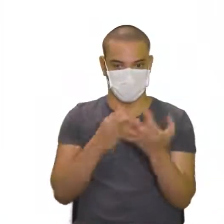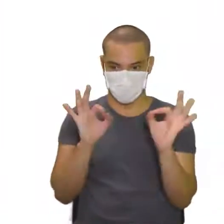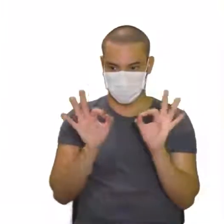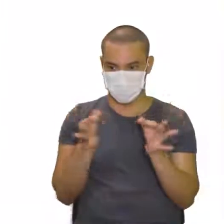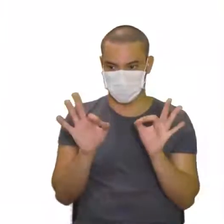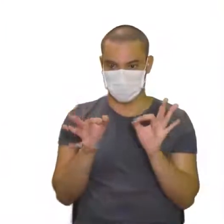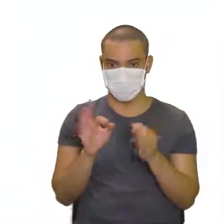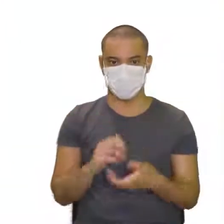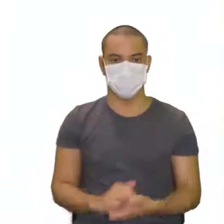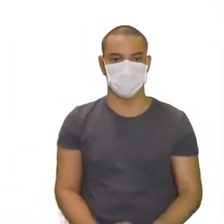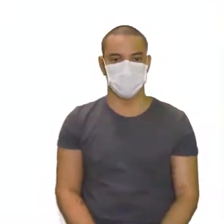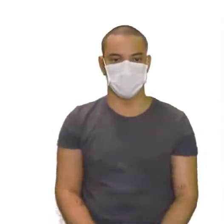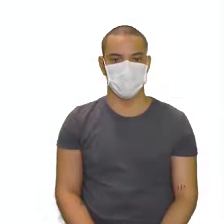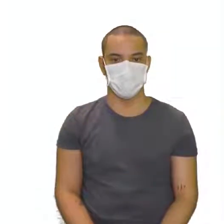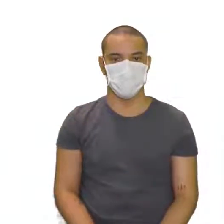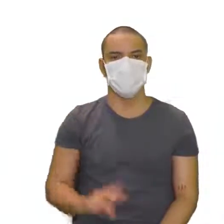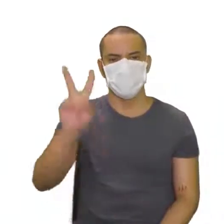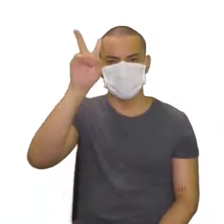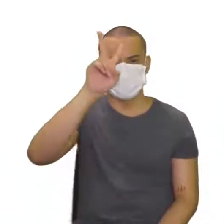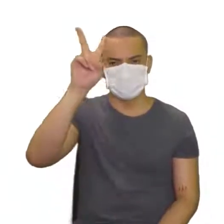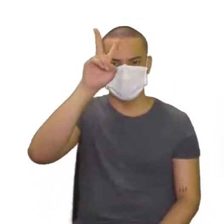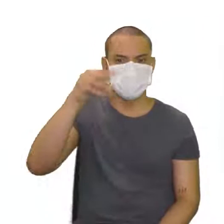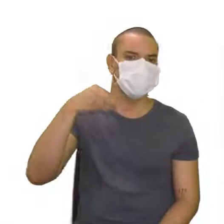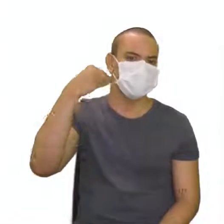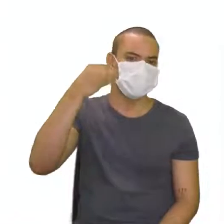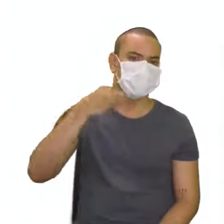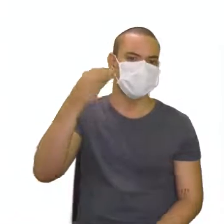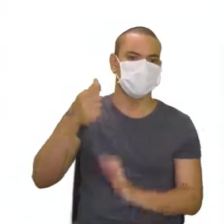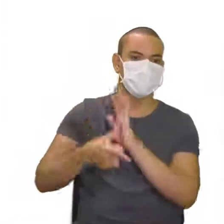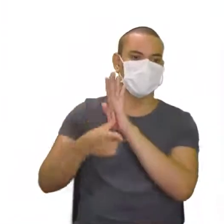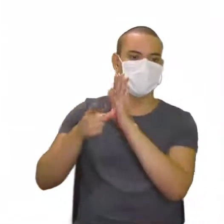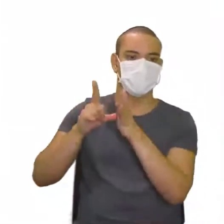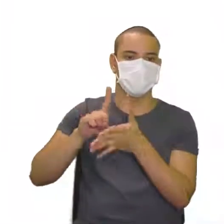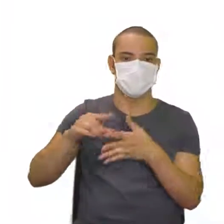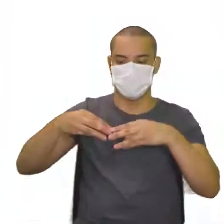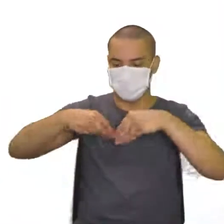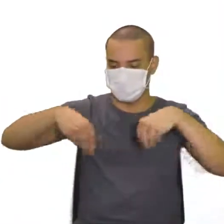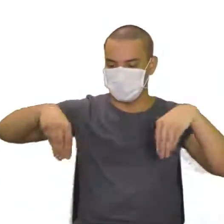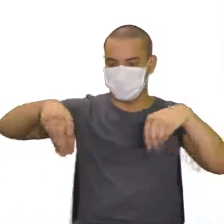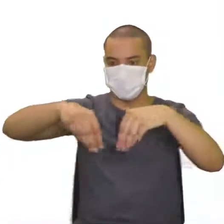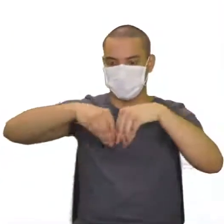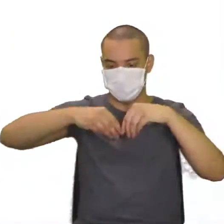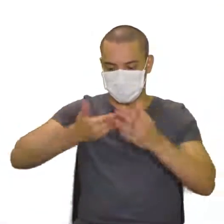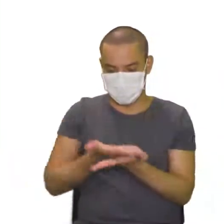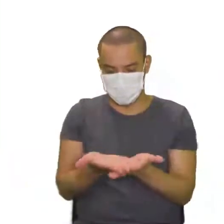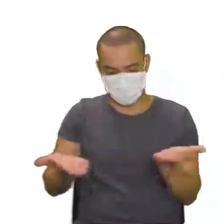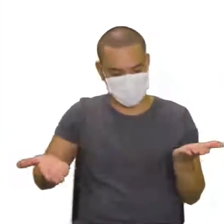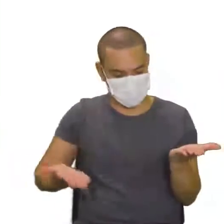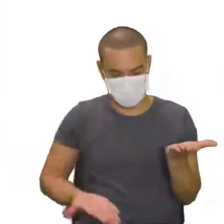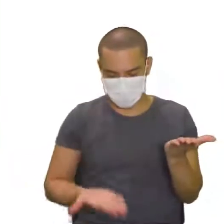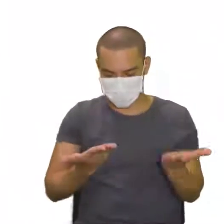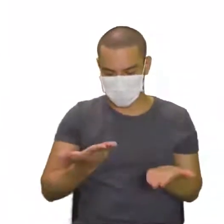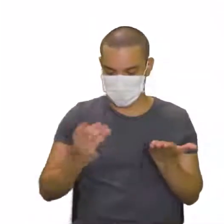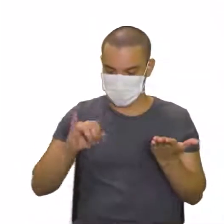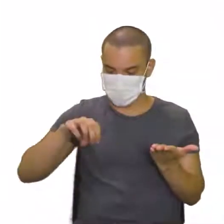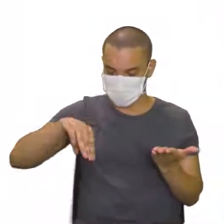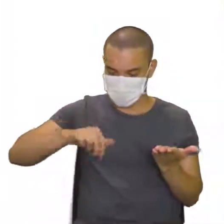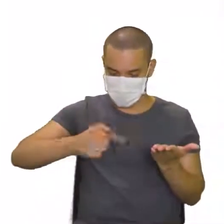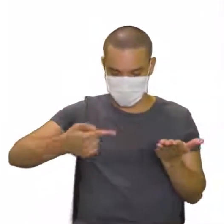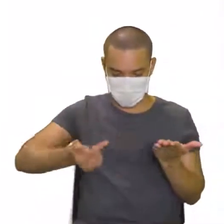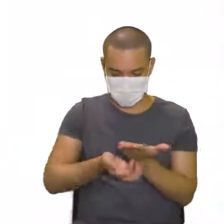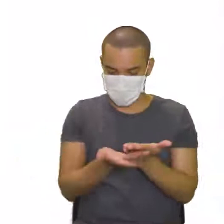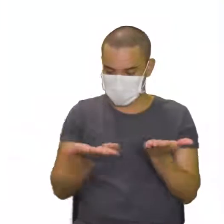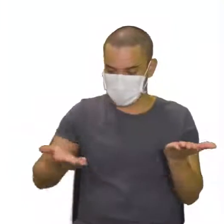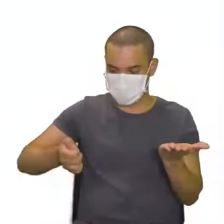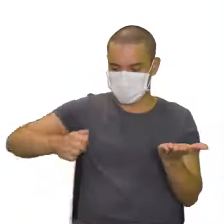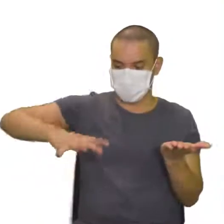só, pessoal, lembra lá da experiência com limalhas de ferro e o ímã de barra? Aqui nós temos a mesma coisa, olha só,